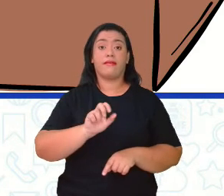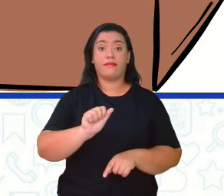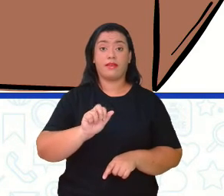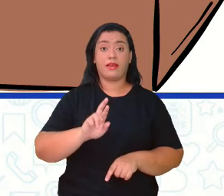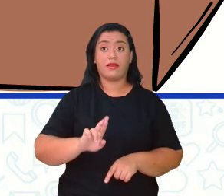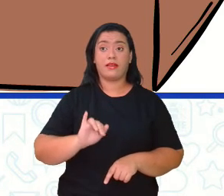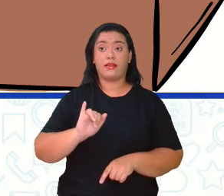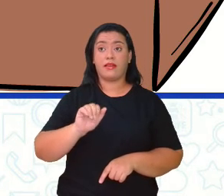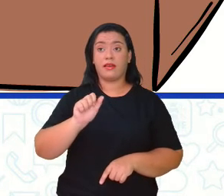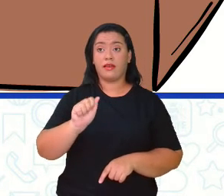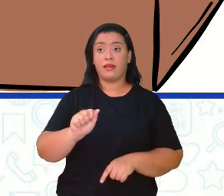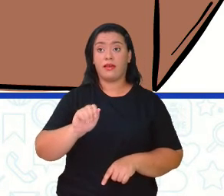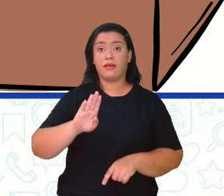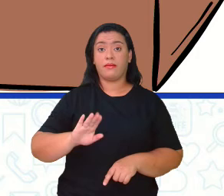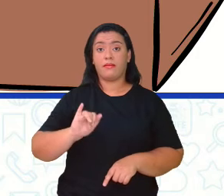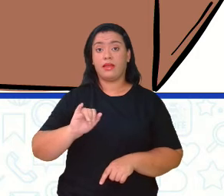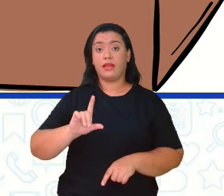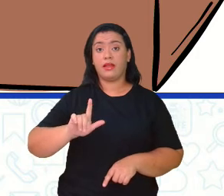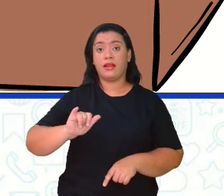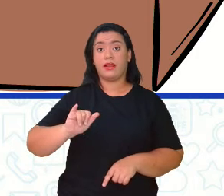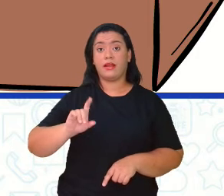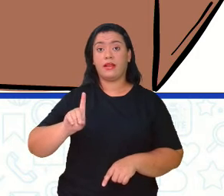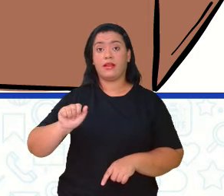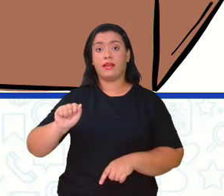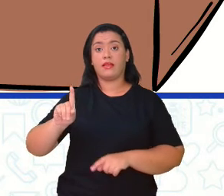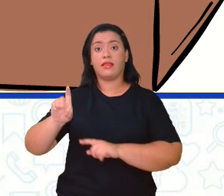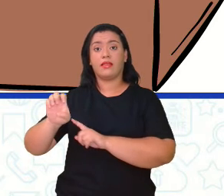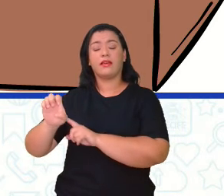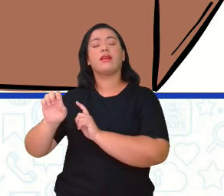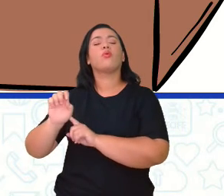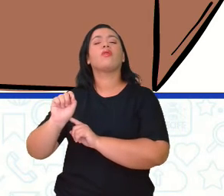importante que a gente tenha uma variação dentro desse